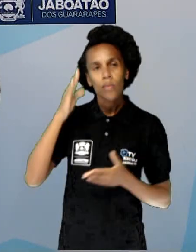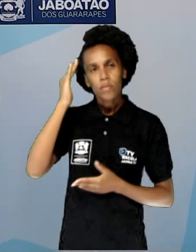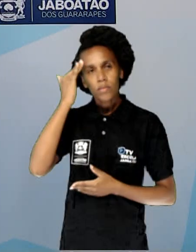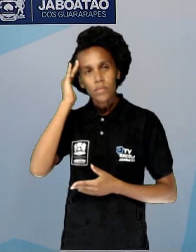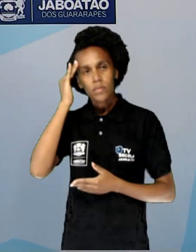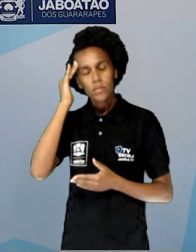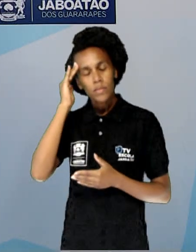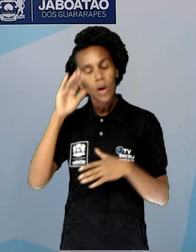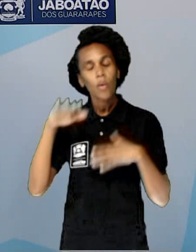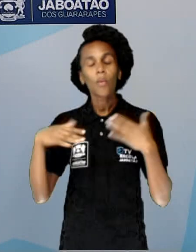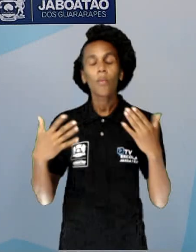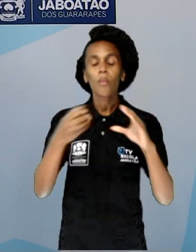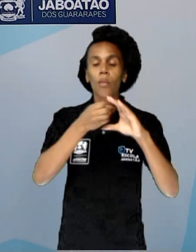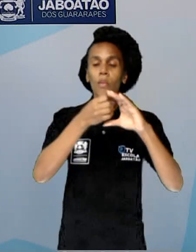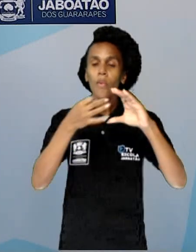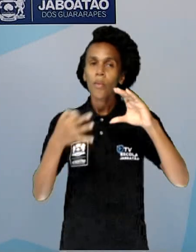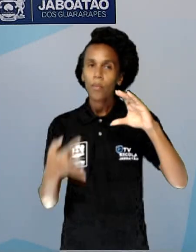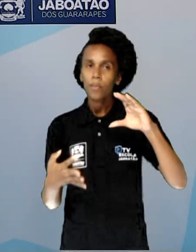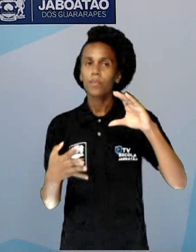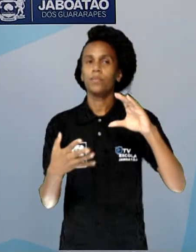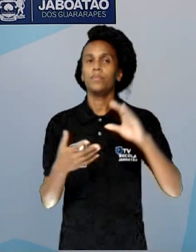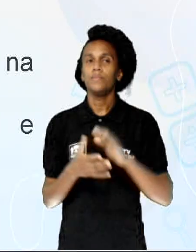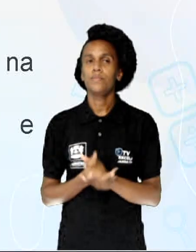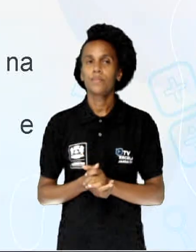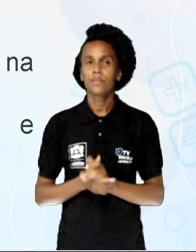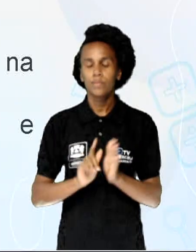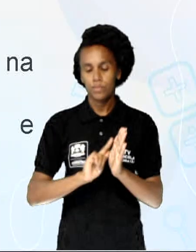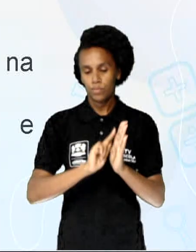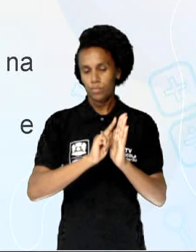gênero textual biografia. Então vamos lá. O primeiro